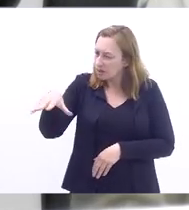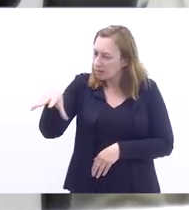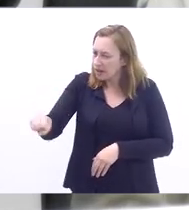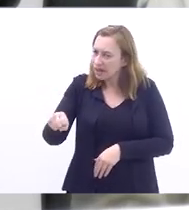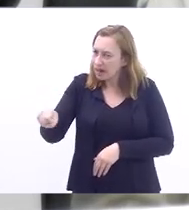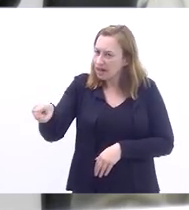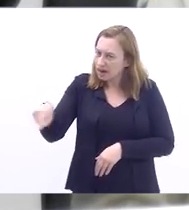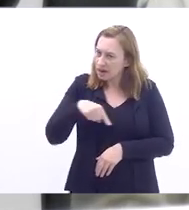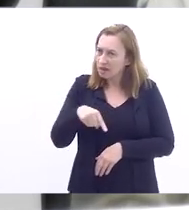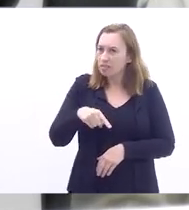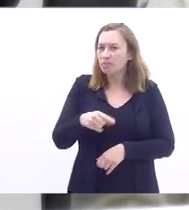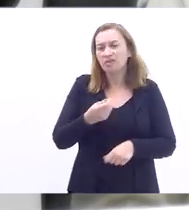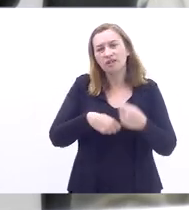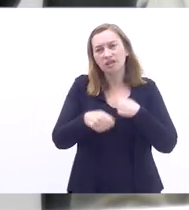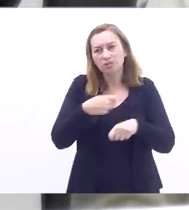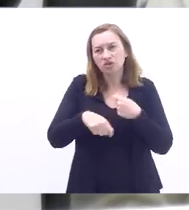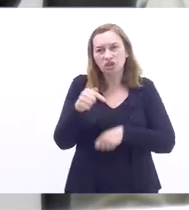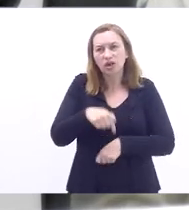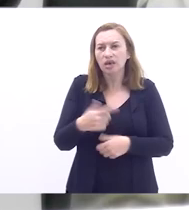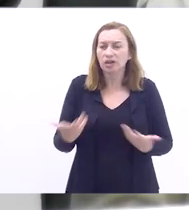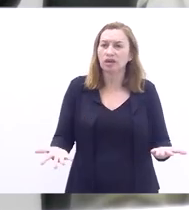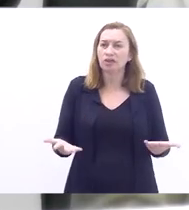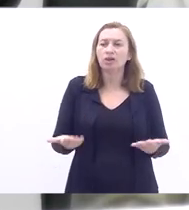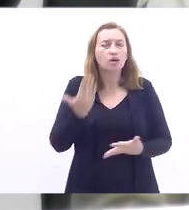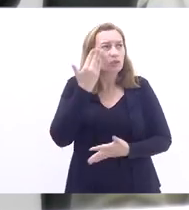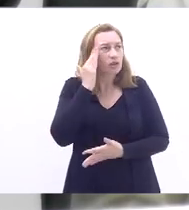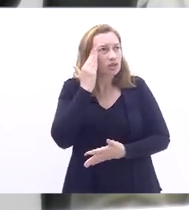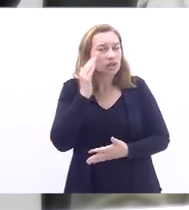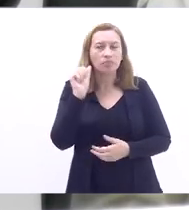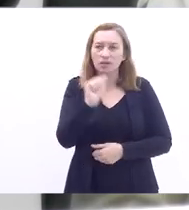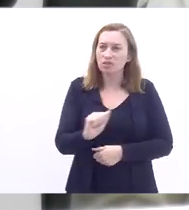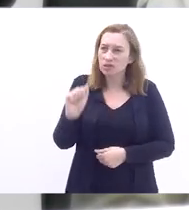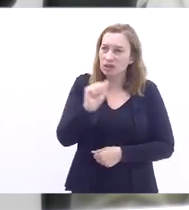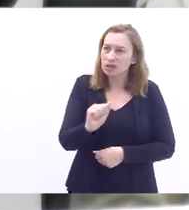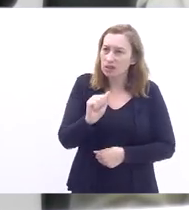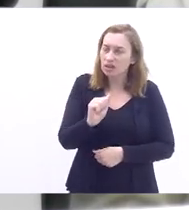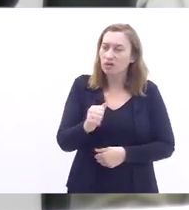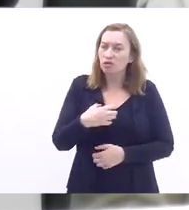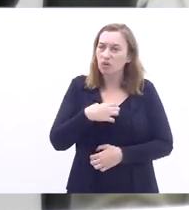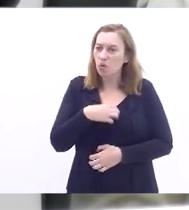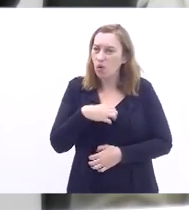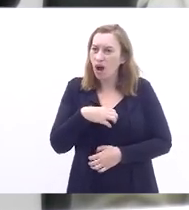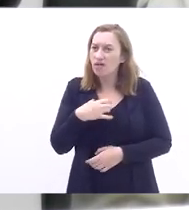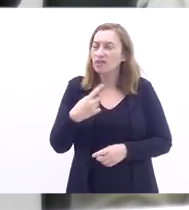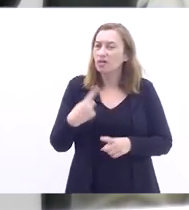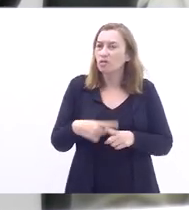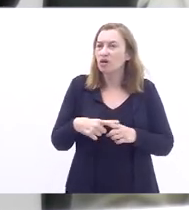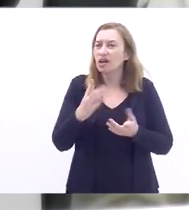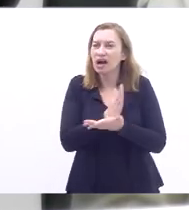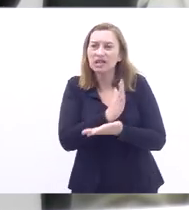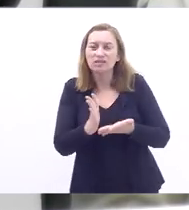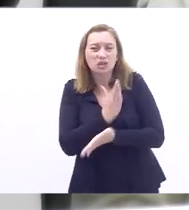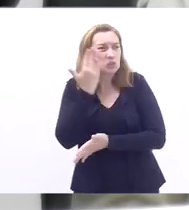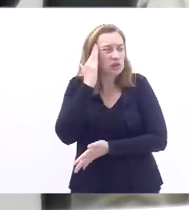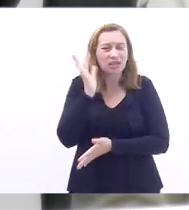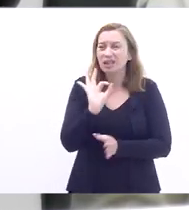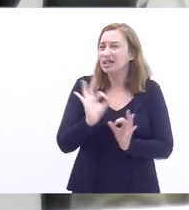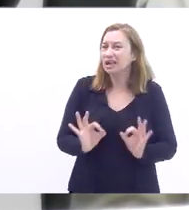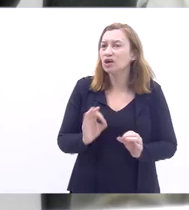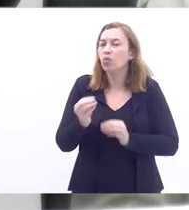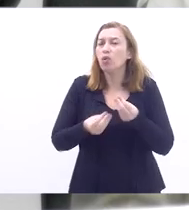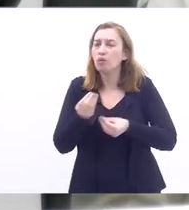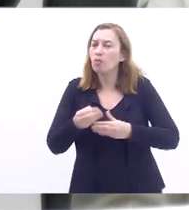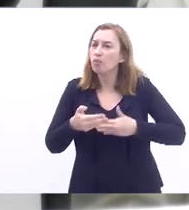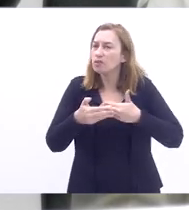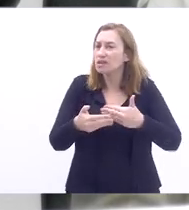Ou você já é muito triste e aí eu entendo as associações quando eu fica revoltada porque às vezes não entendo como é que o processo